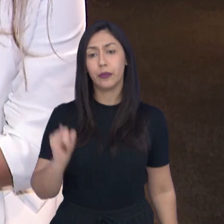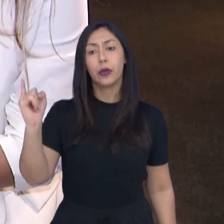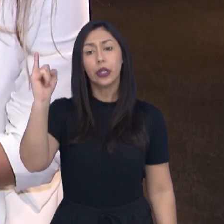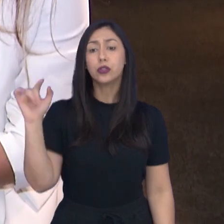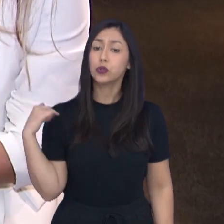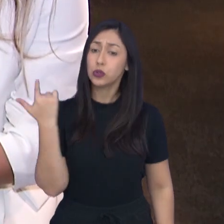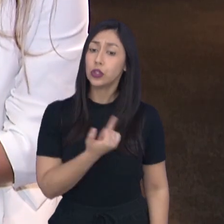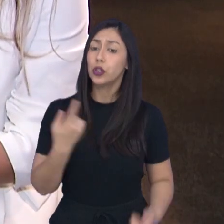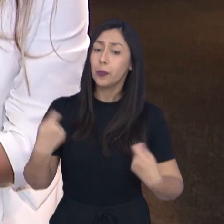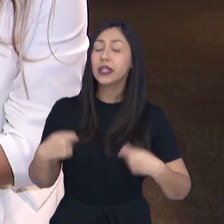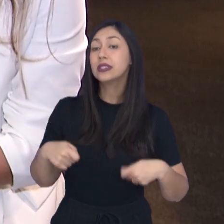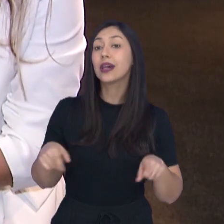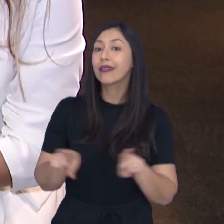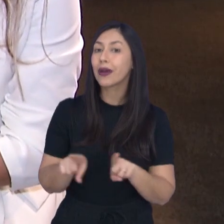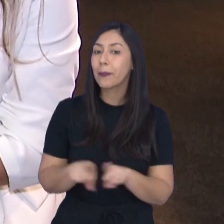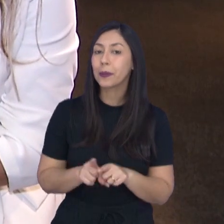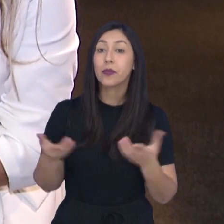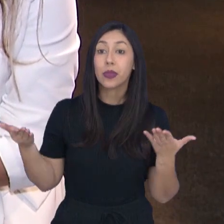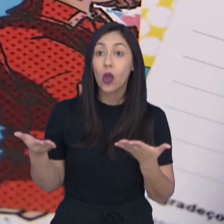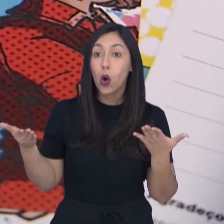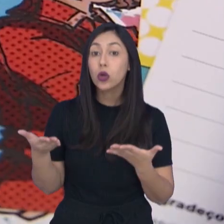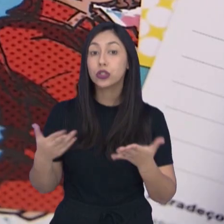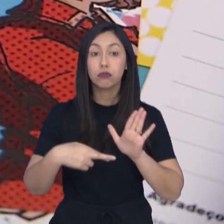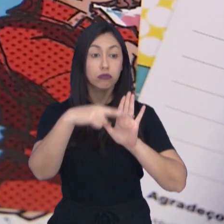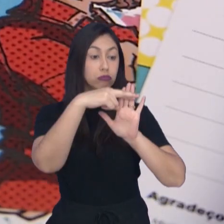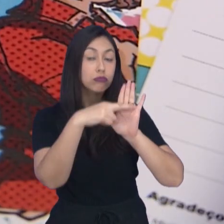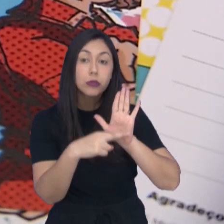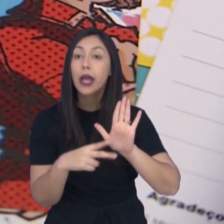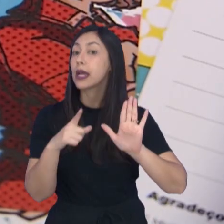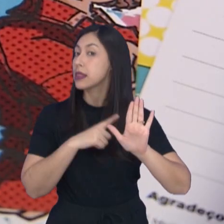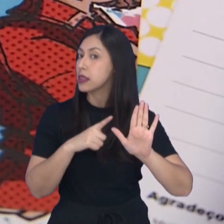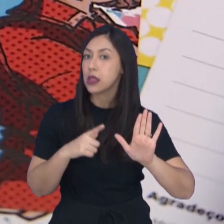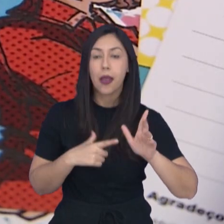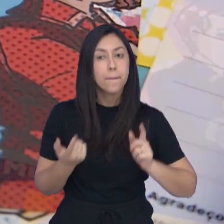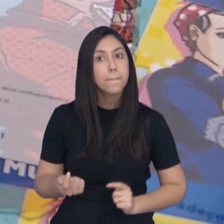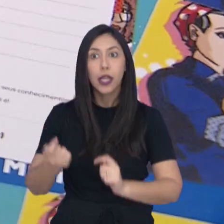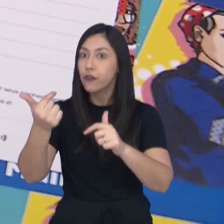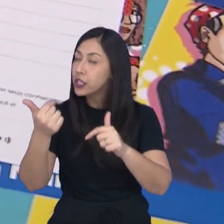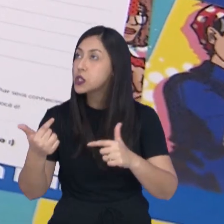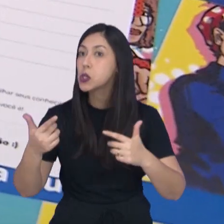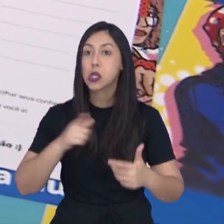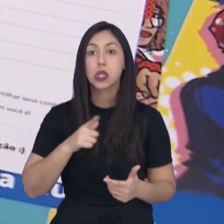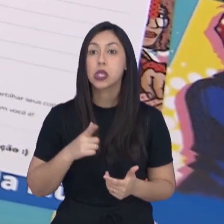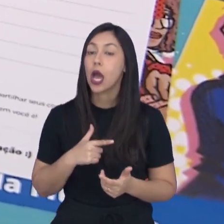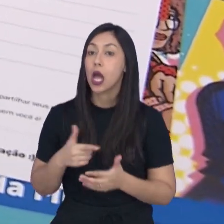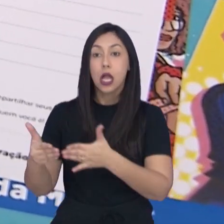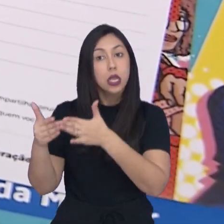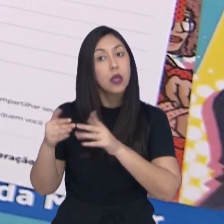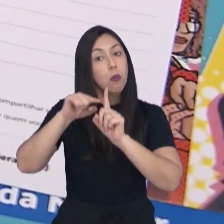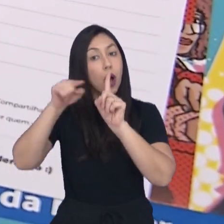prática que a gente tem. A gente inclui benefícios hoje no nosso portfólio que ajudam nisso. Então, a gente tem a licença maternidade estendida, a gente não tem